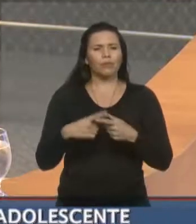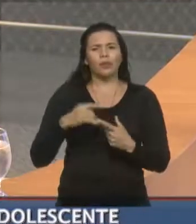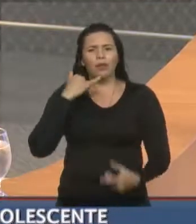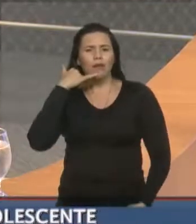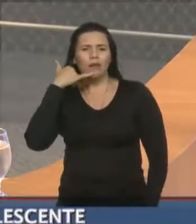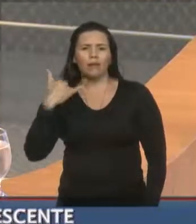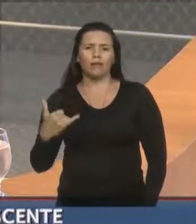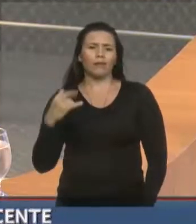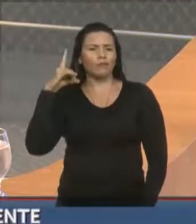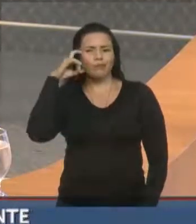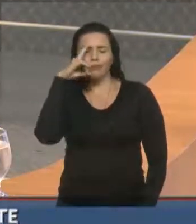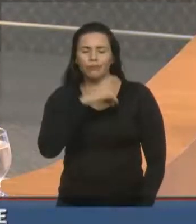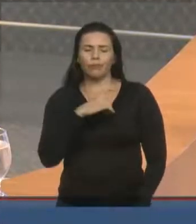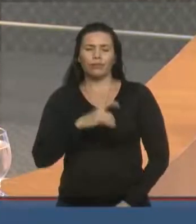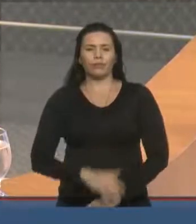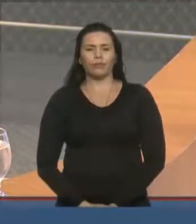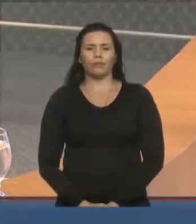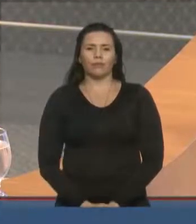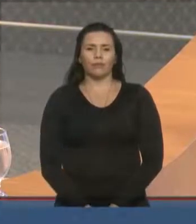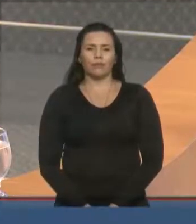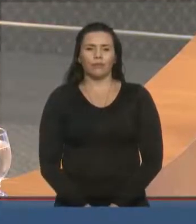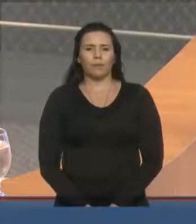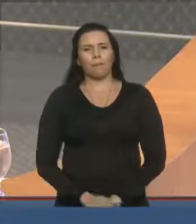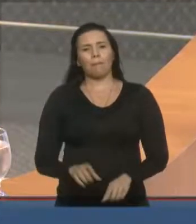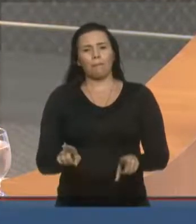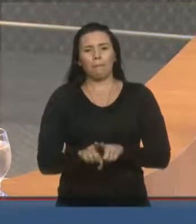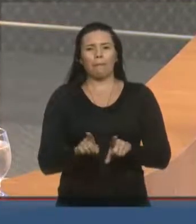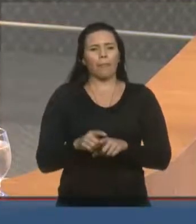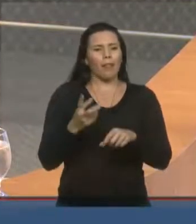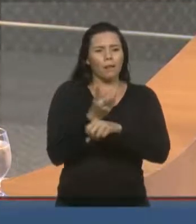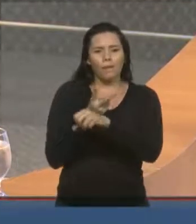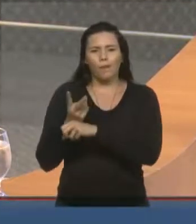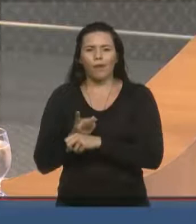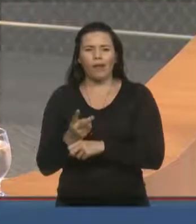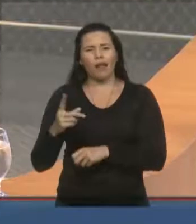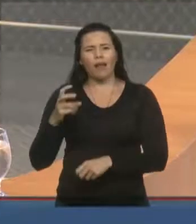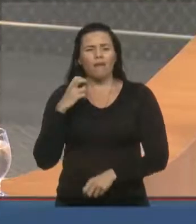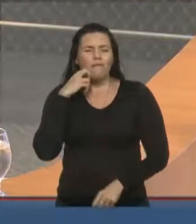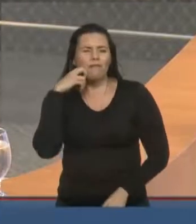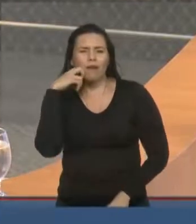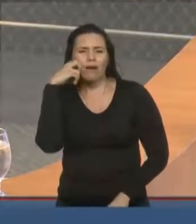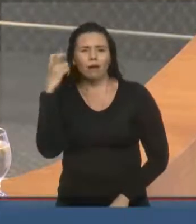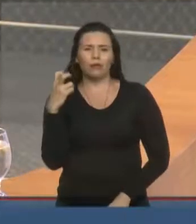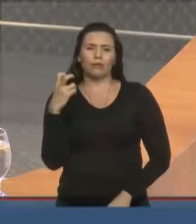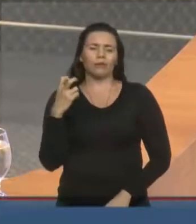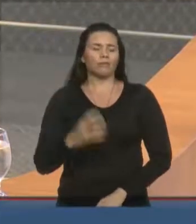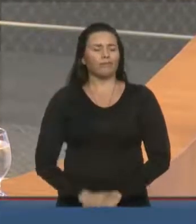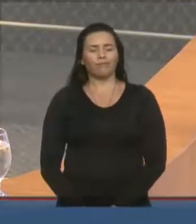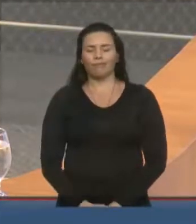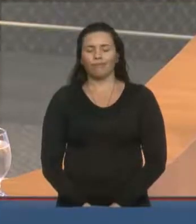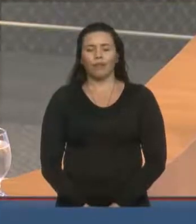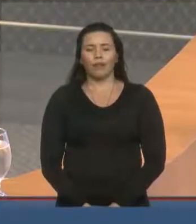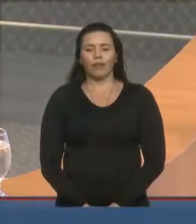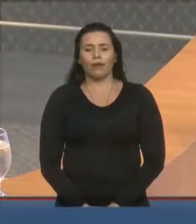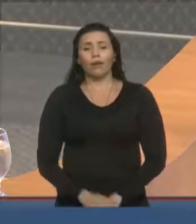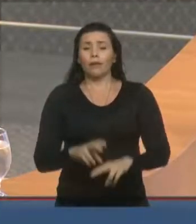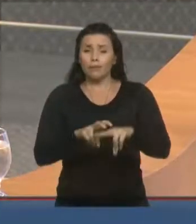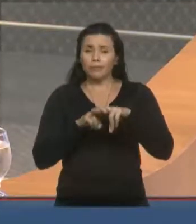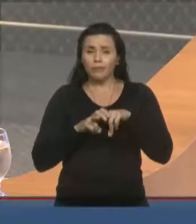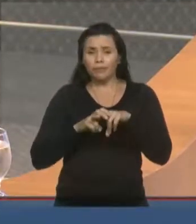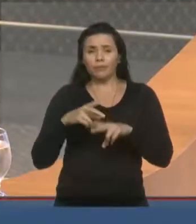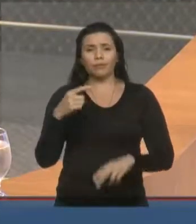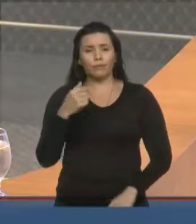reclamação, de buscar a autoridade competente para combater esse crime. Por várias razões, dentre elas,